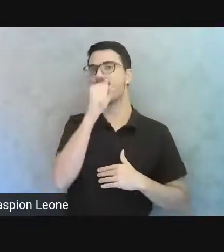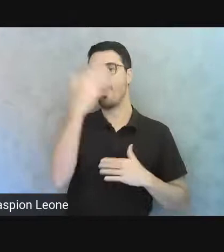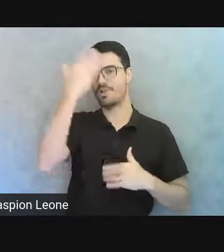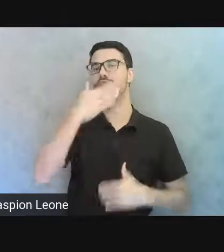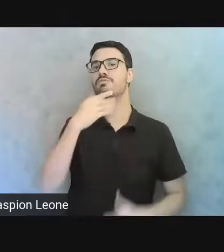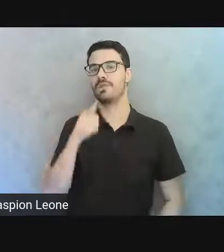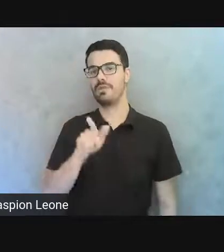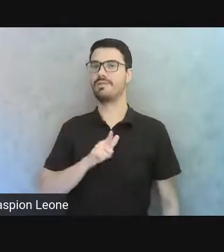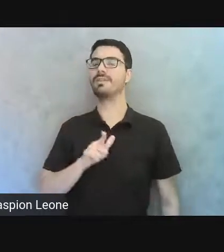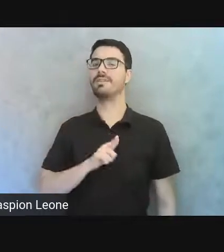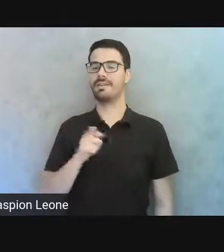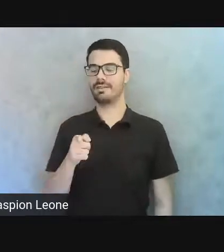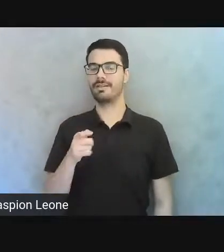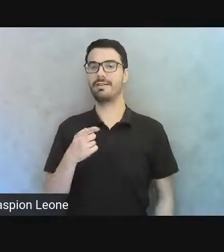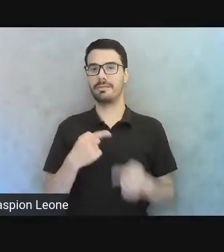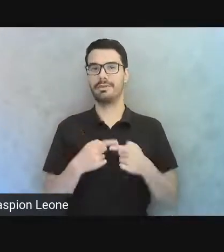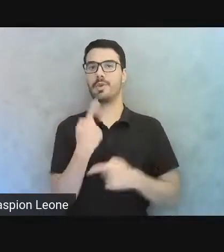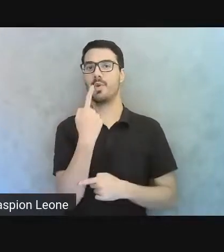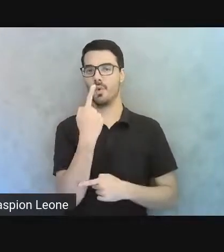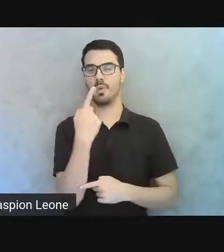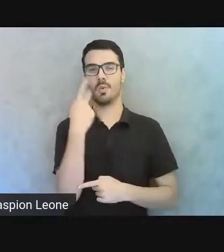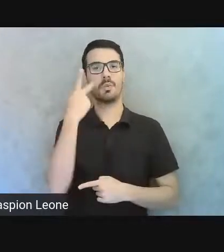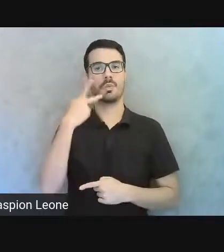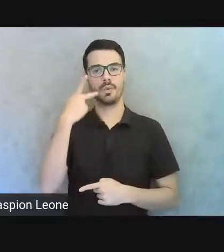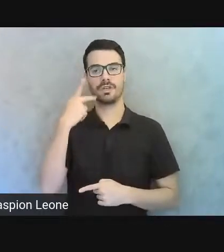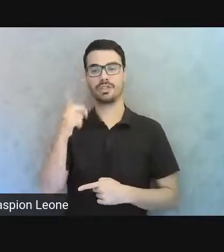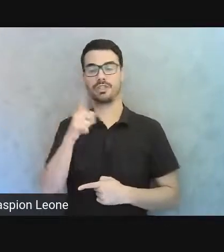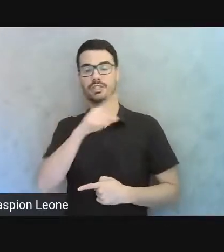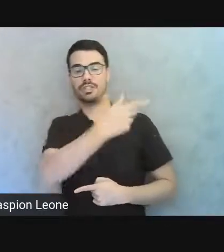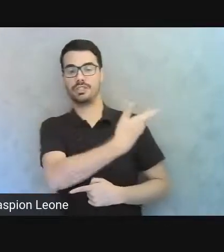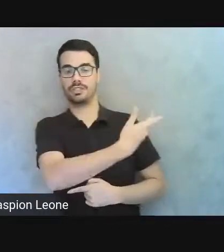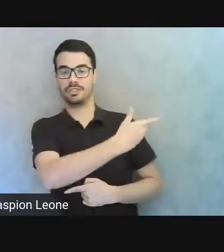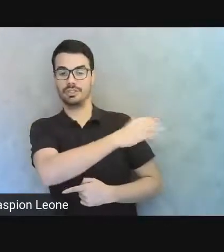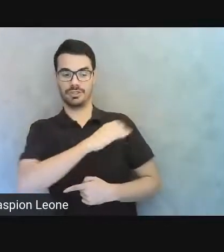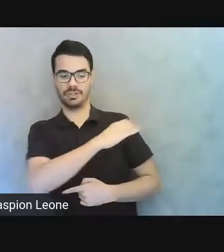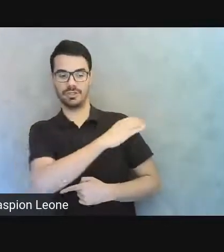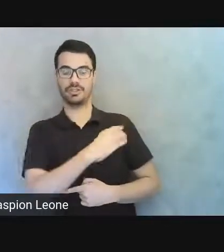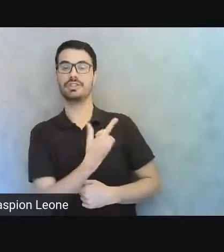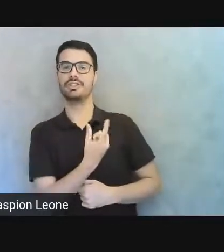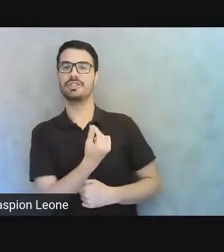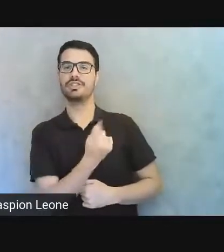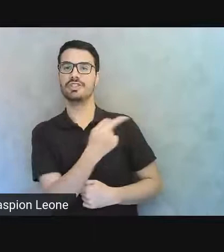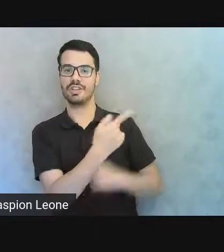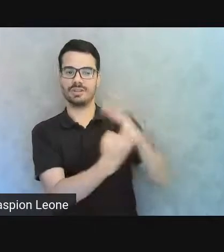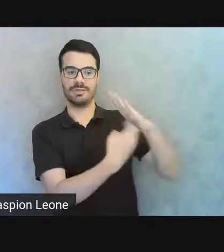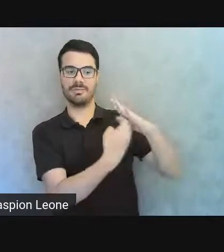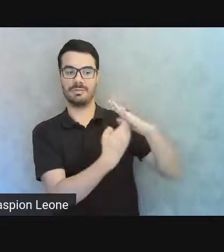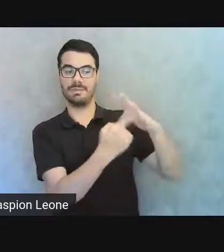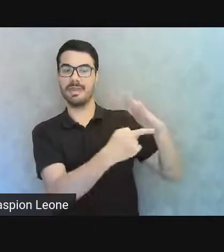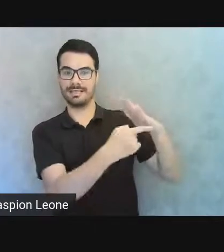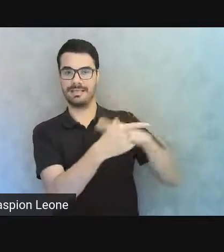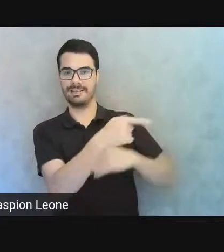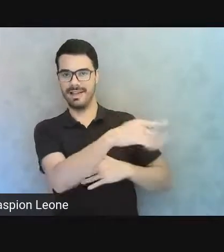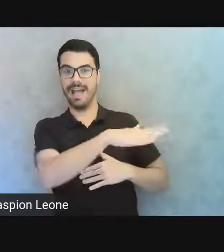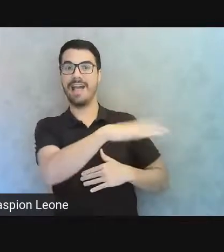de que se um parlamentar, por exemplo, recebia doação da empresa do setor